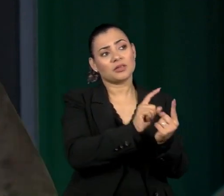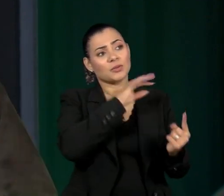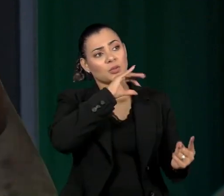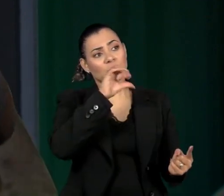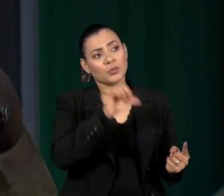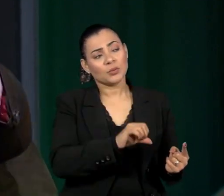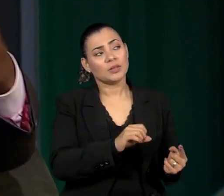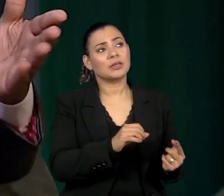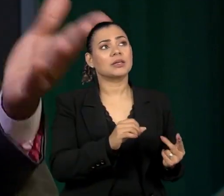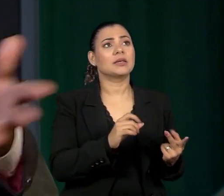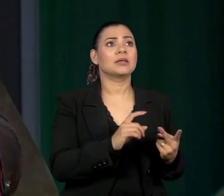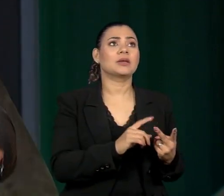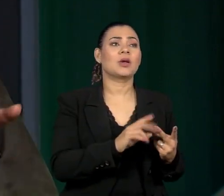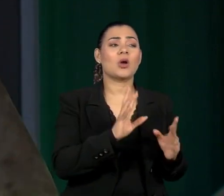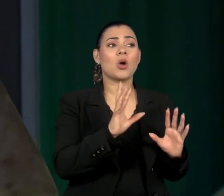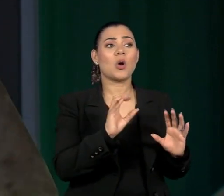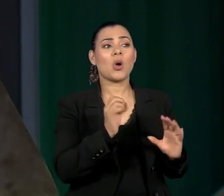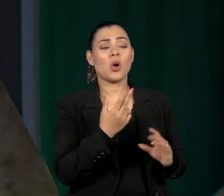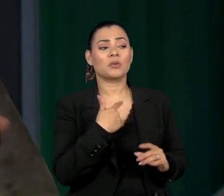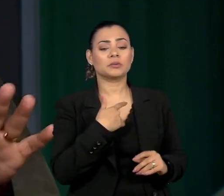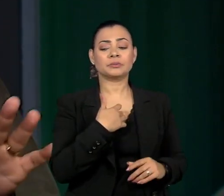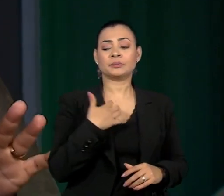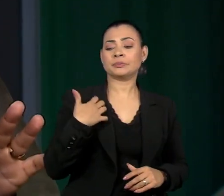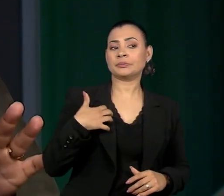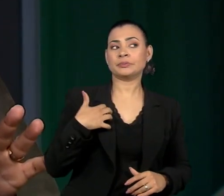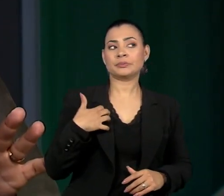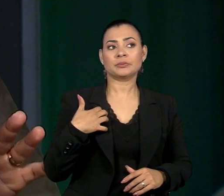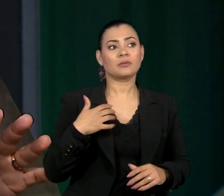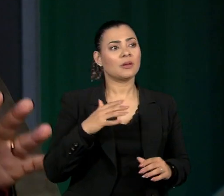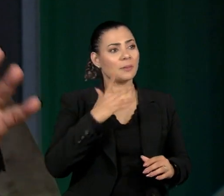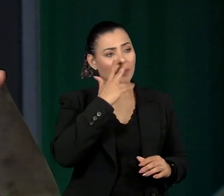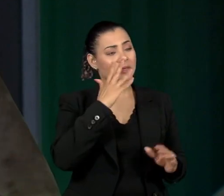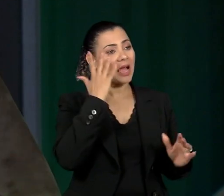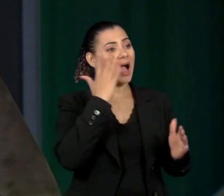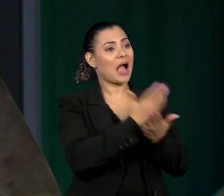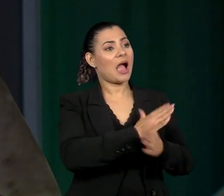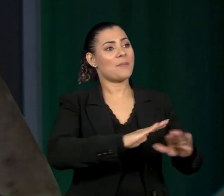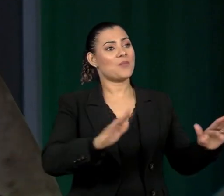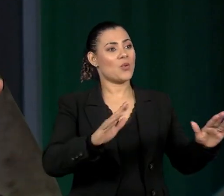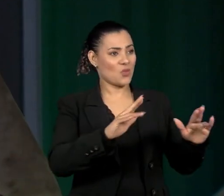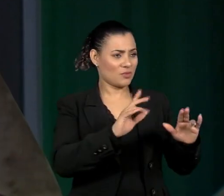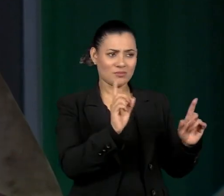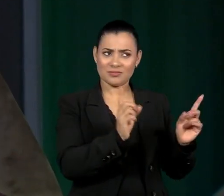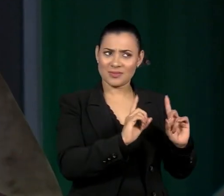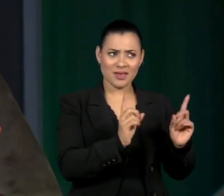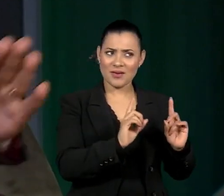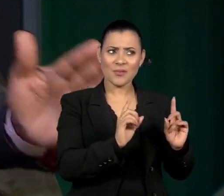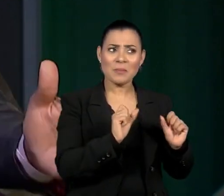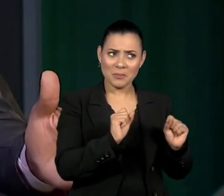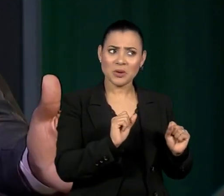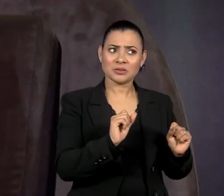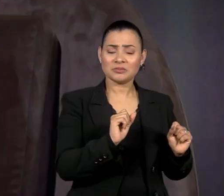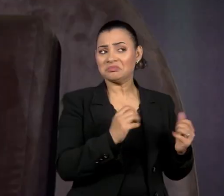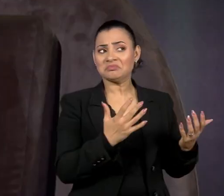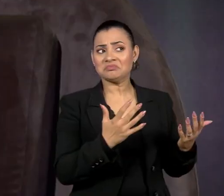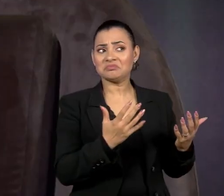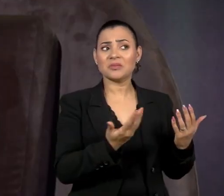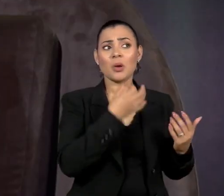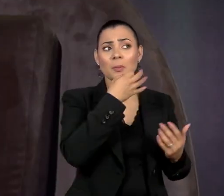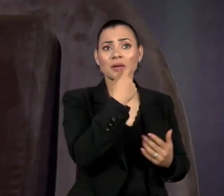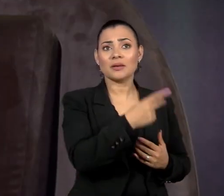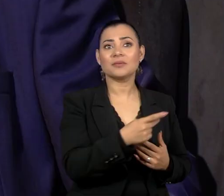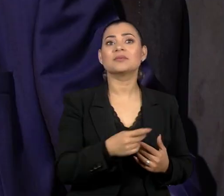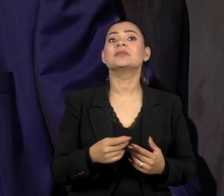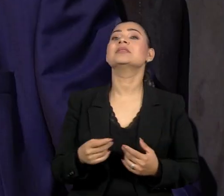atendimento, do olhar enviesado, também está resolvido. Eu penso que não é bem assim, ou é bem assim? É e